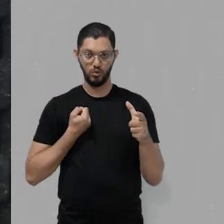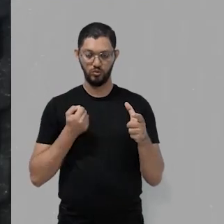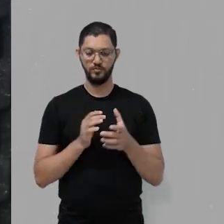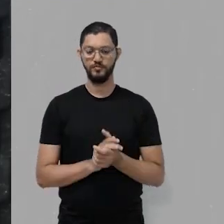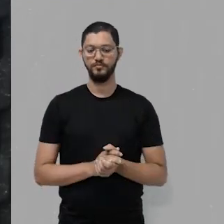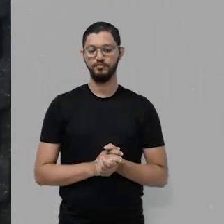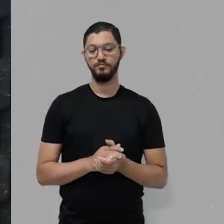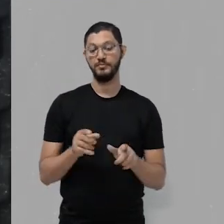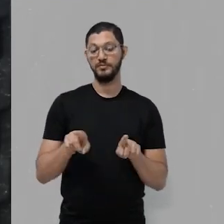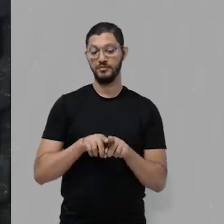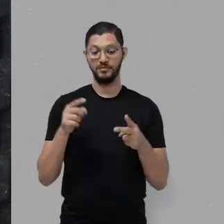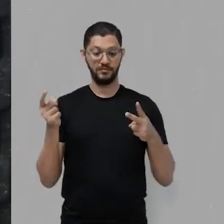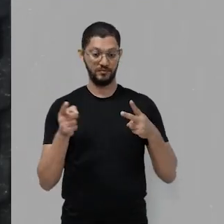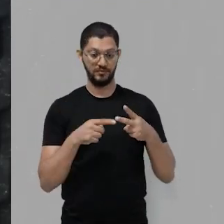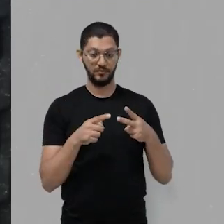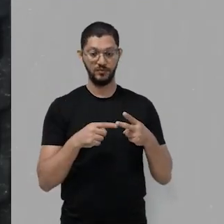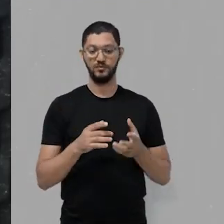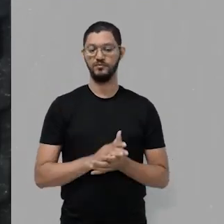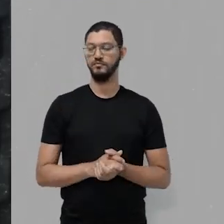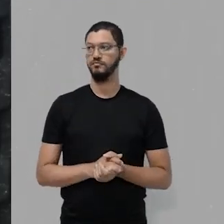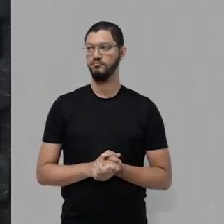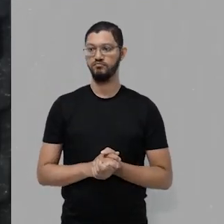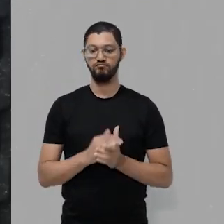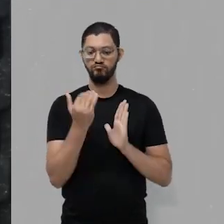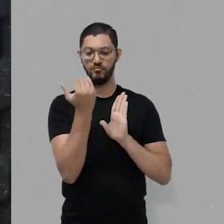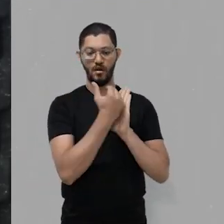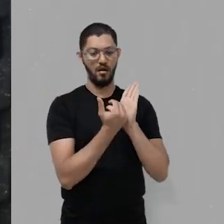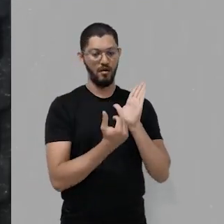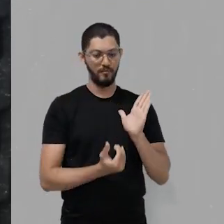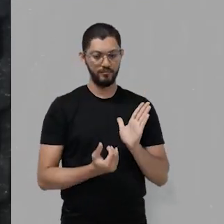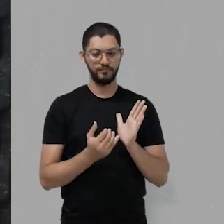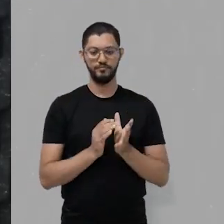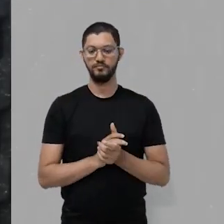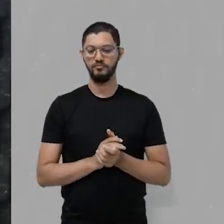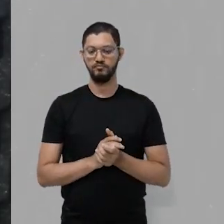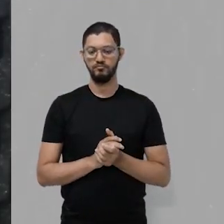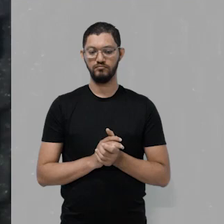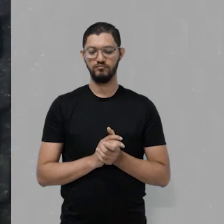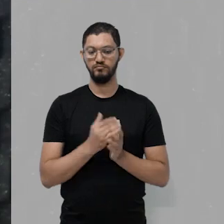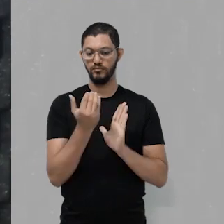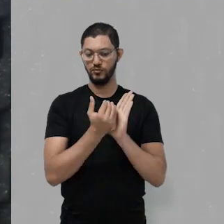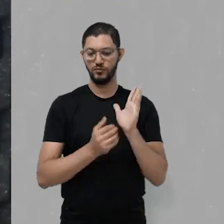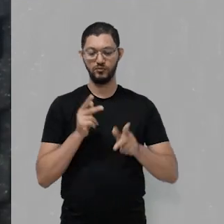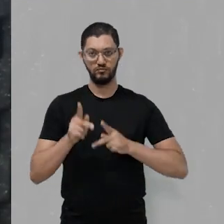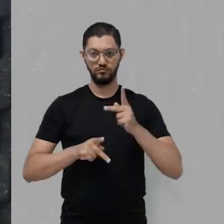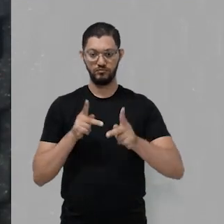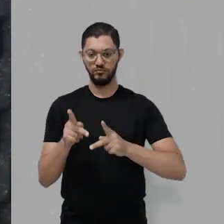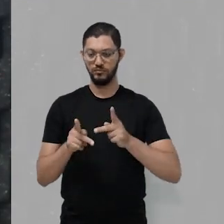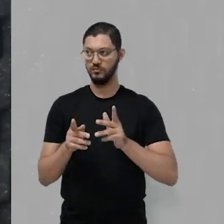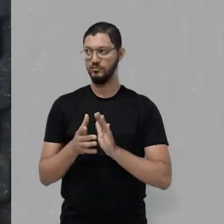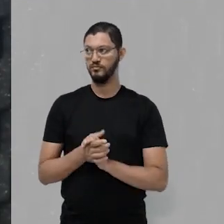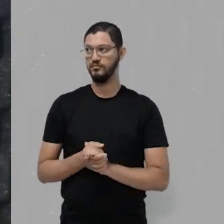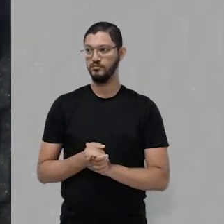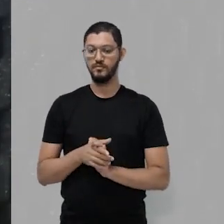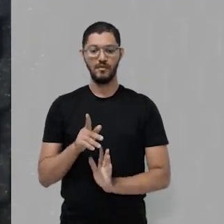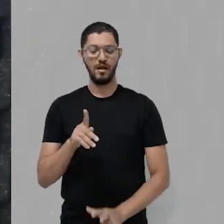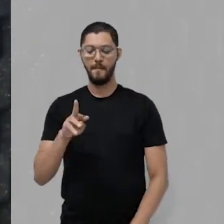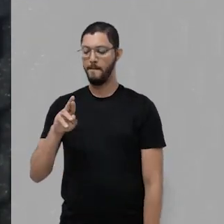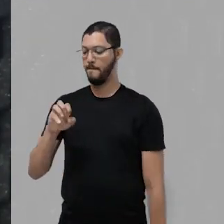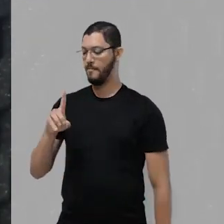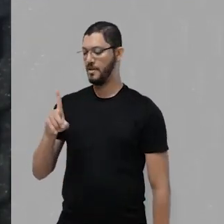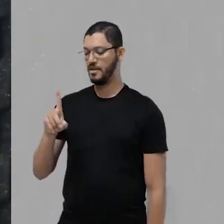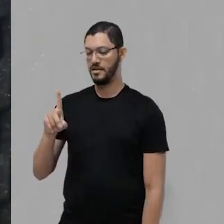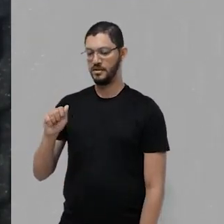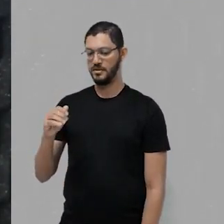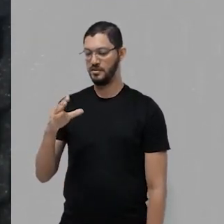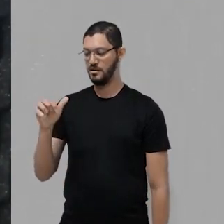número. E nós vamos ver quais são os fatores que promovem a regulação populacional, principalmente a predação,